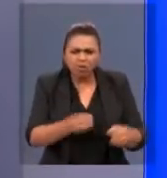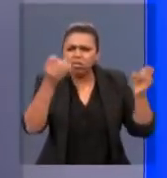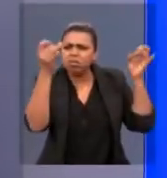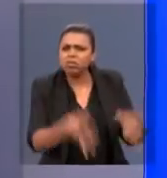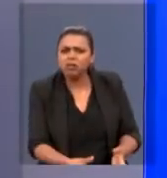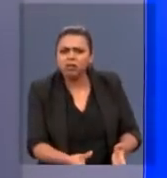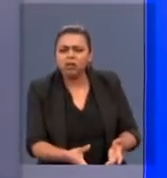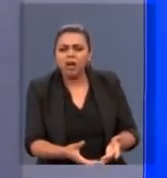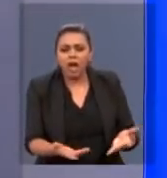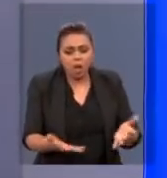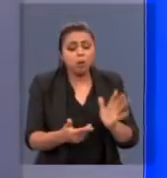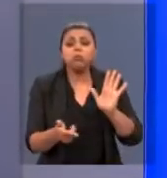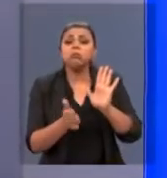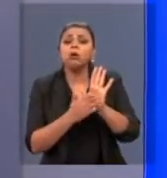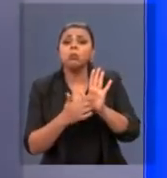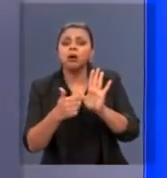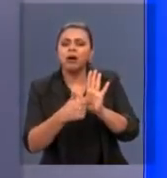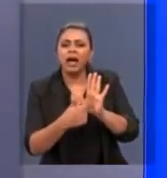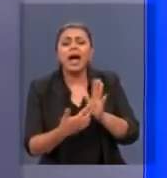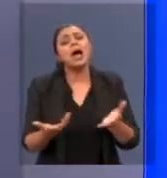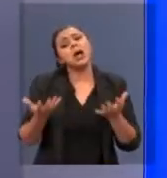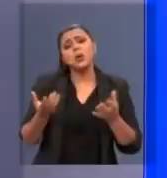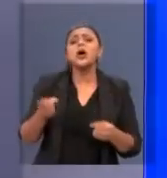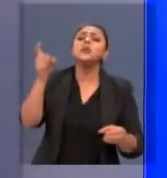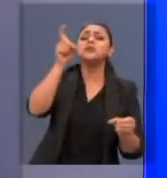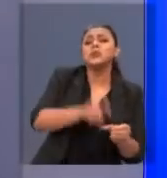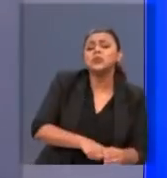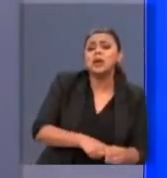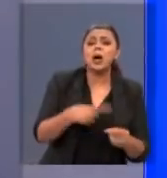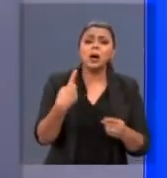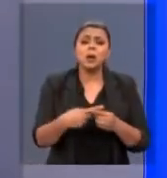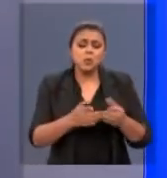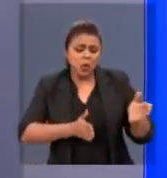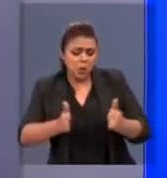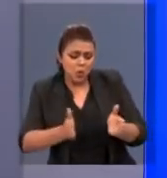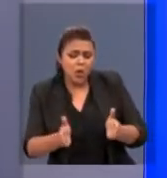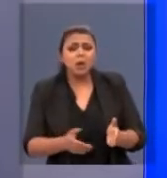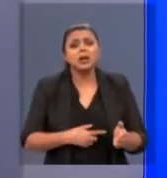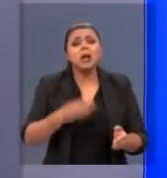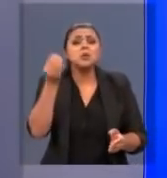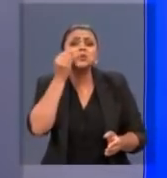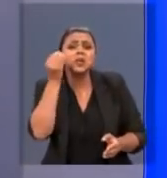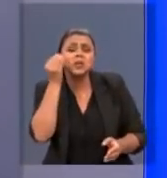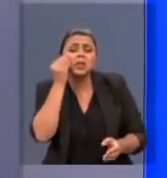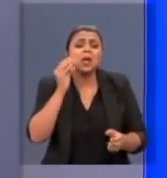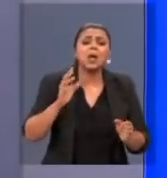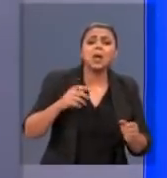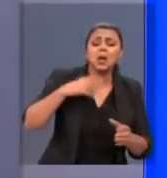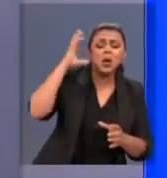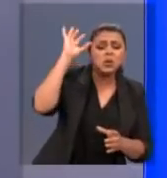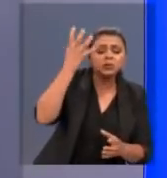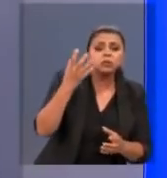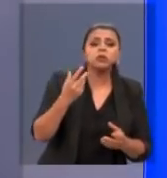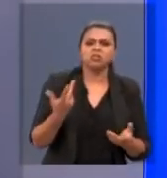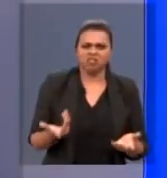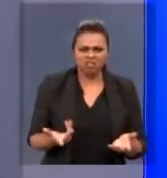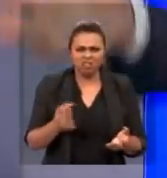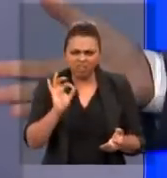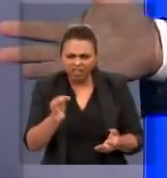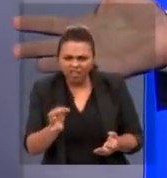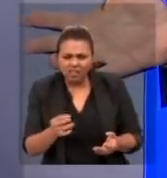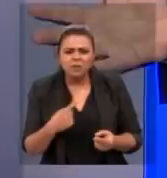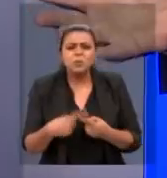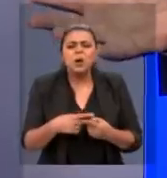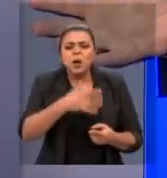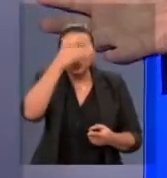do enem volta pra ser candidato e diz que passou quatro anos fazendo o projeto porque quem estava cuidando o projeto é dos